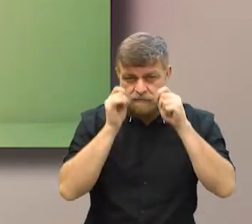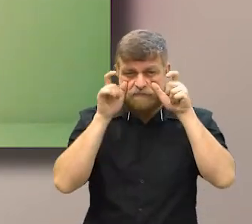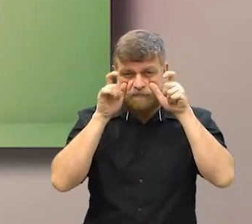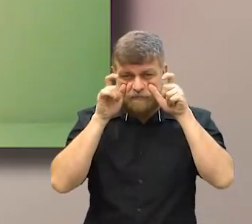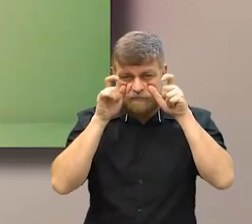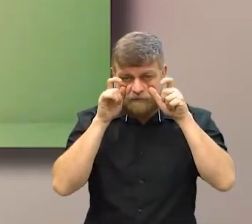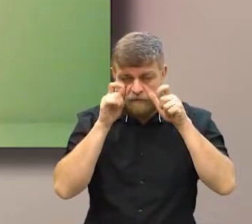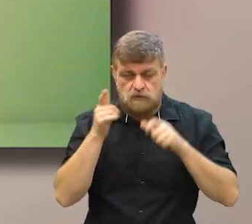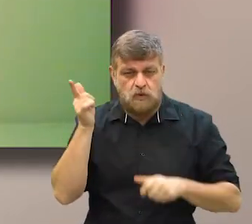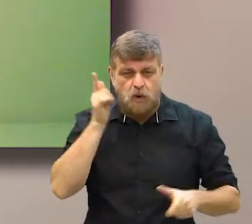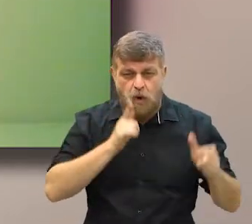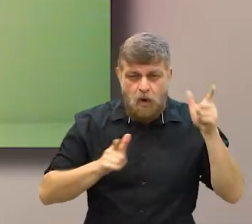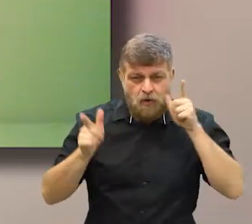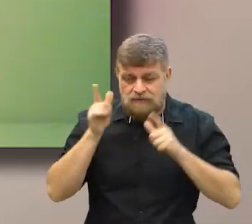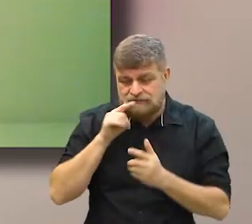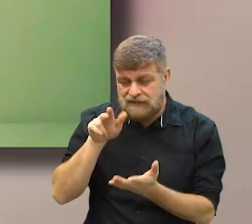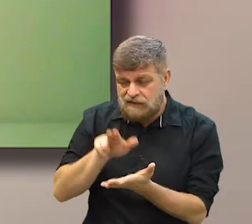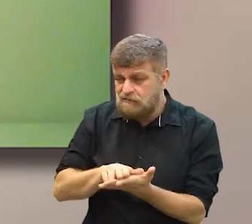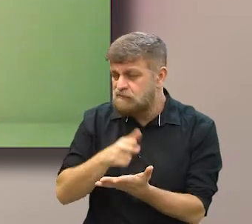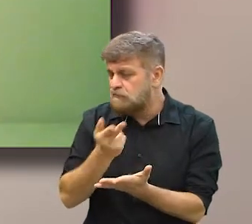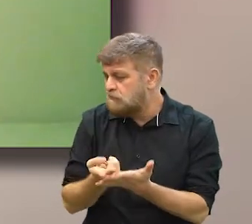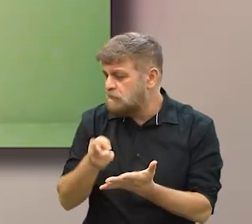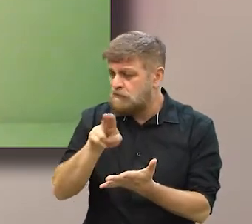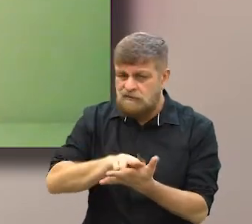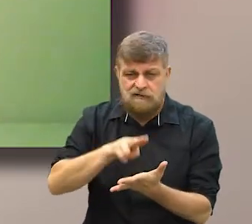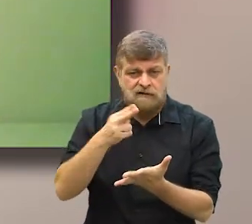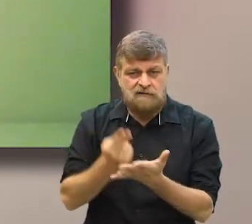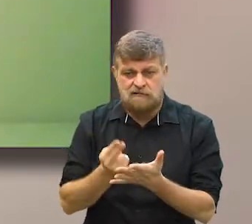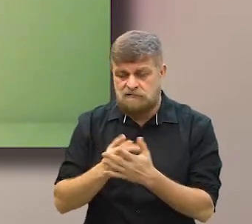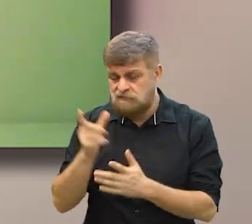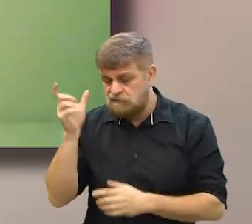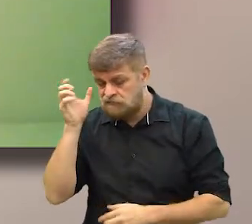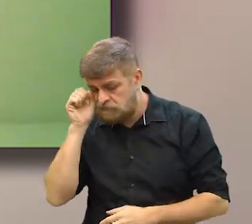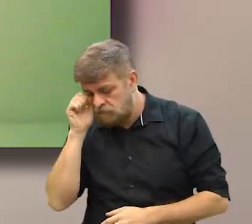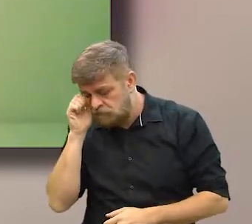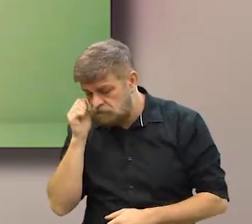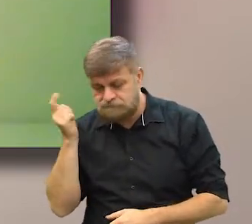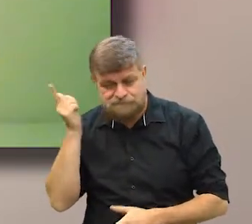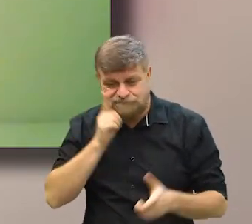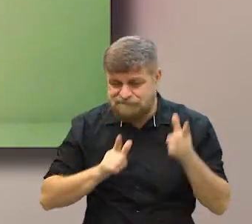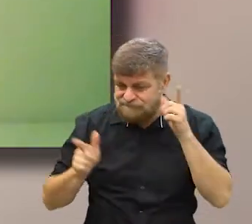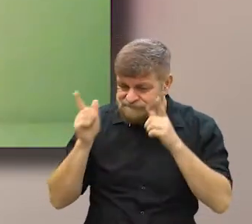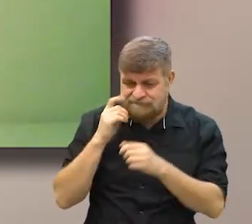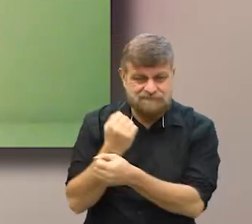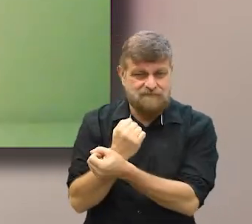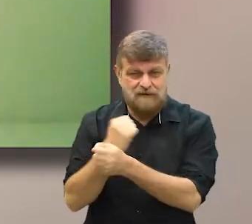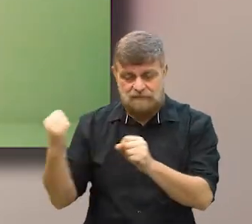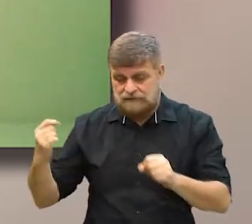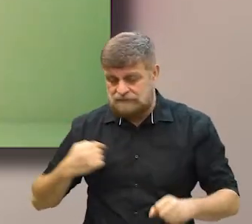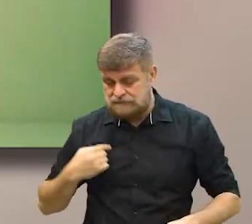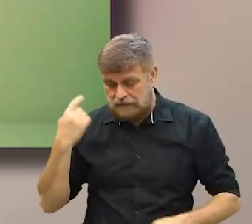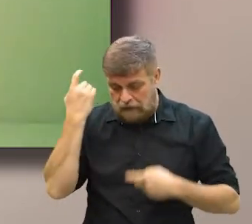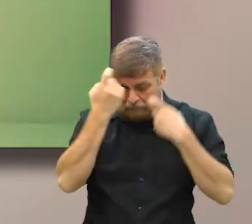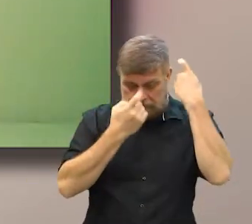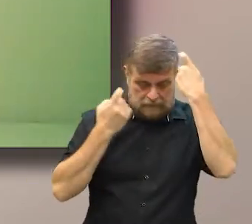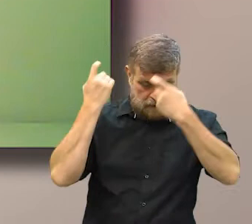dormem, seja porque estão isoladas, seja porque estão preocupadas com